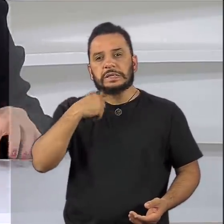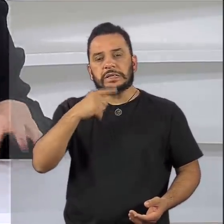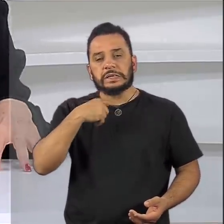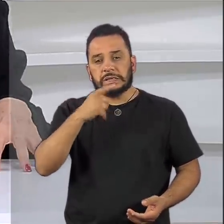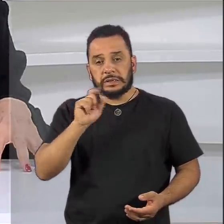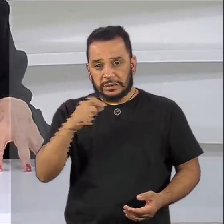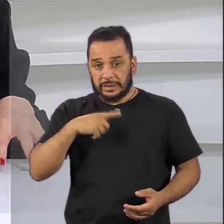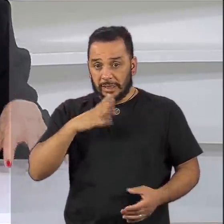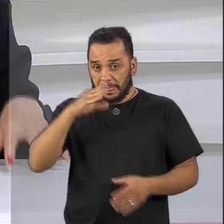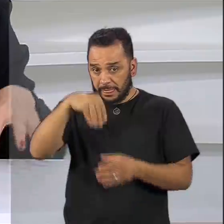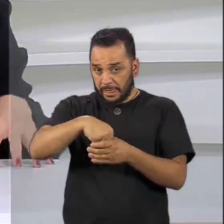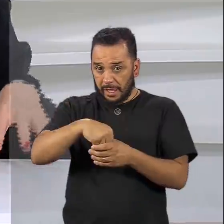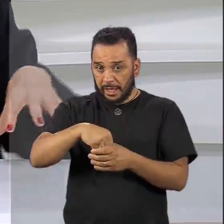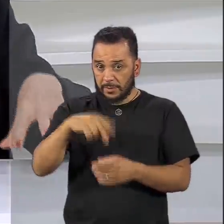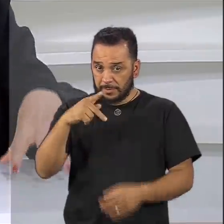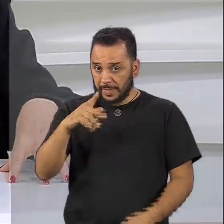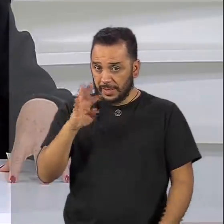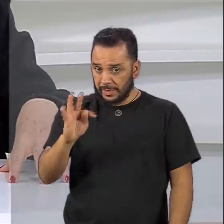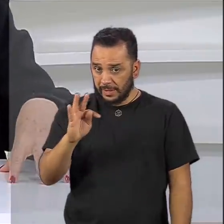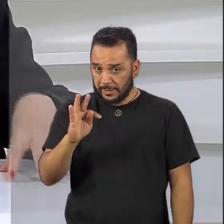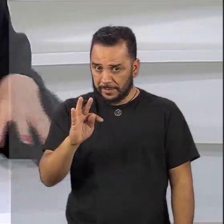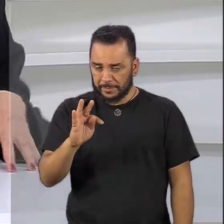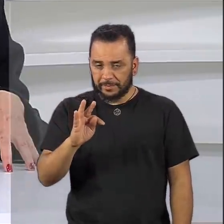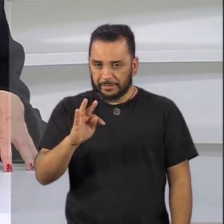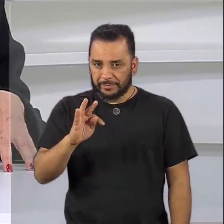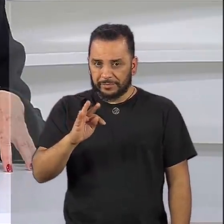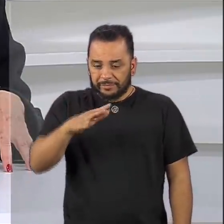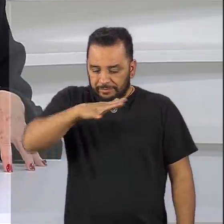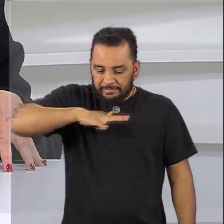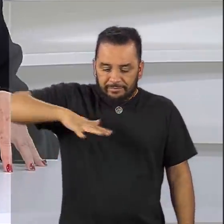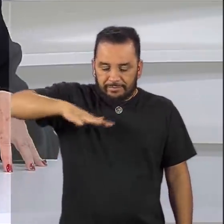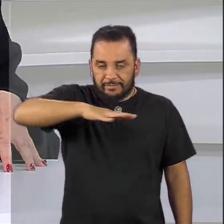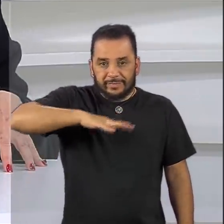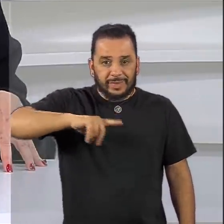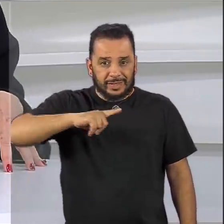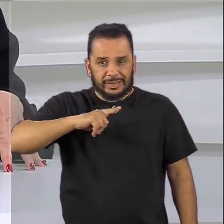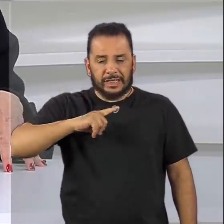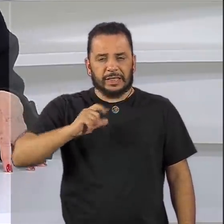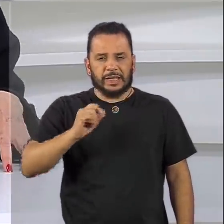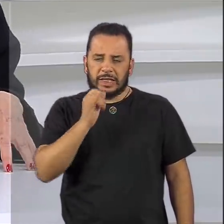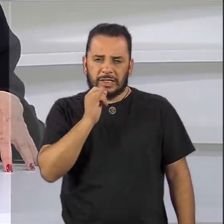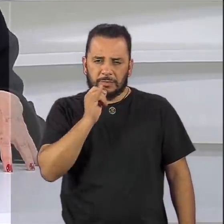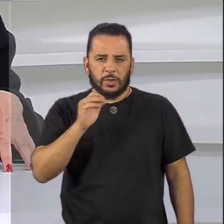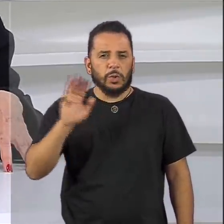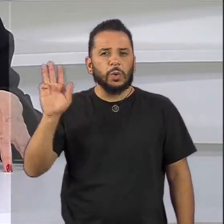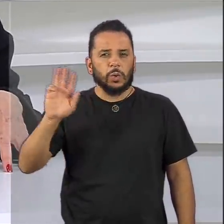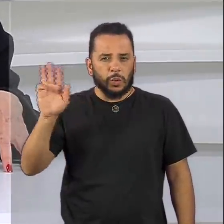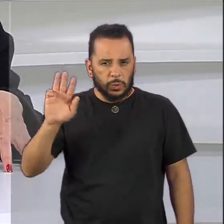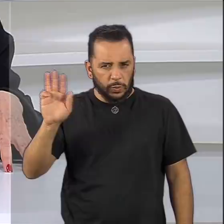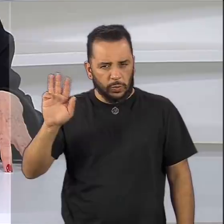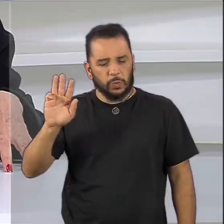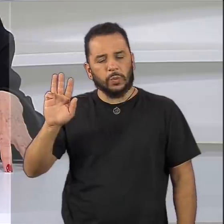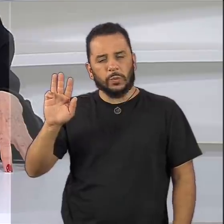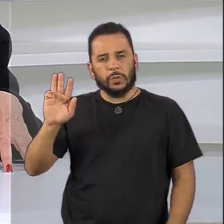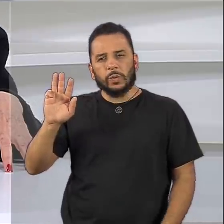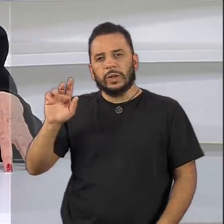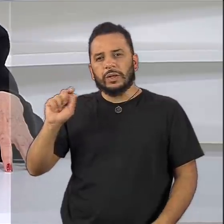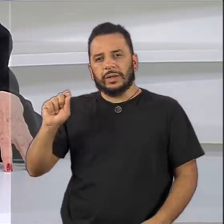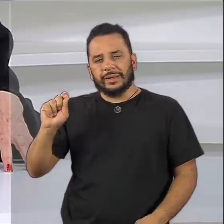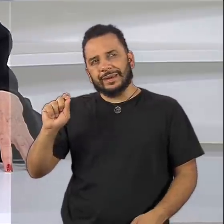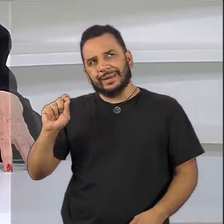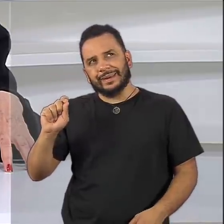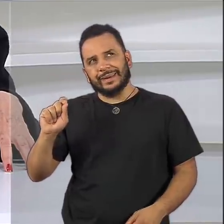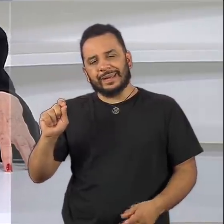até que o Cláudio possa ajudar a gente a pensar um pouco, será que o Lula está perdendo o timing